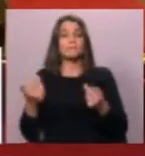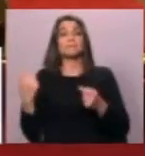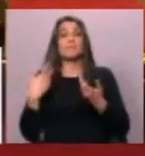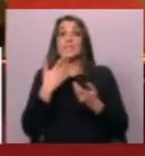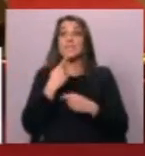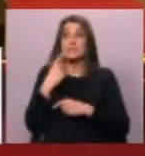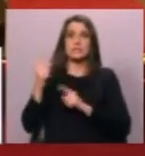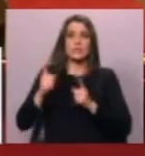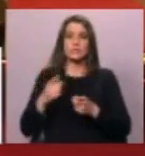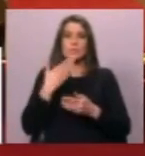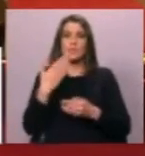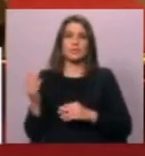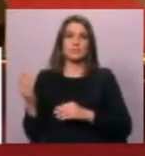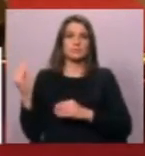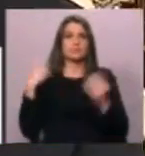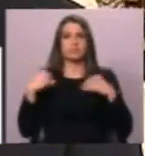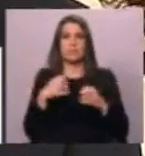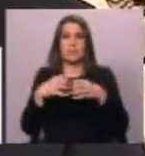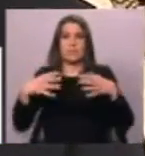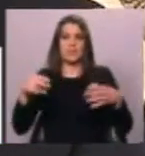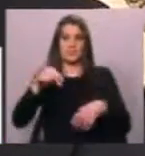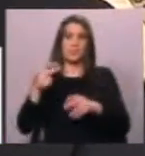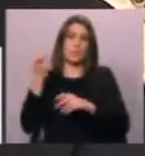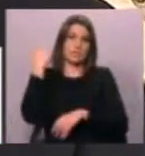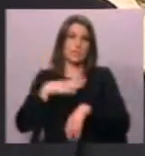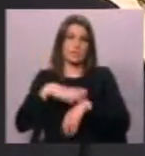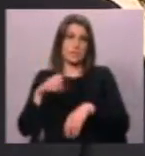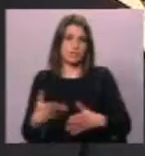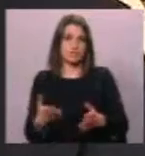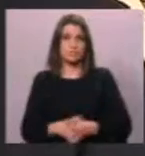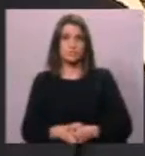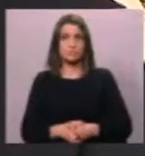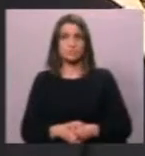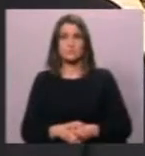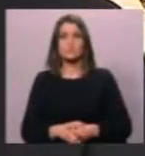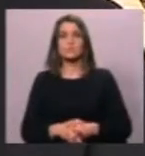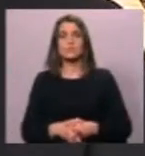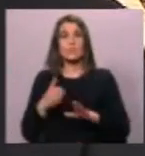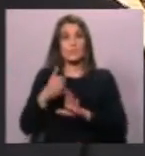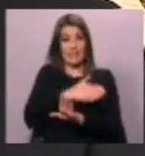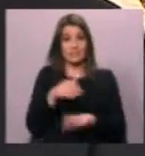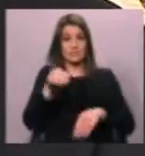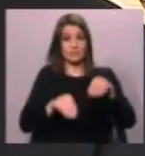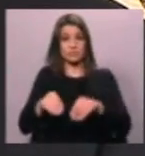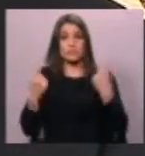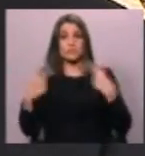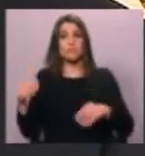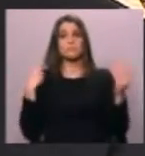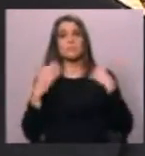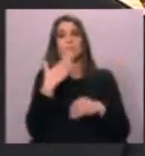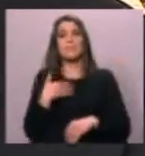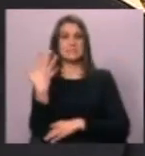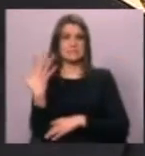chegar depois de junho do ano passado. A diferença é dramática. Portanto, antes do referendo, apenas tivemos 5